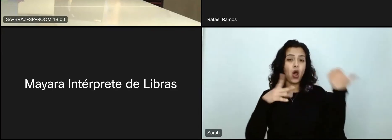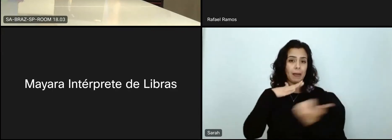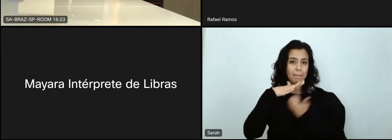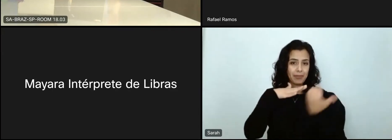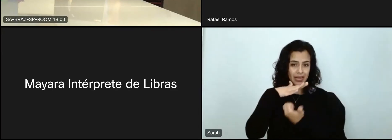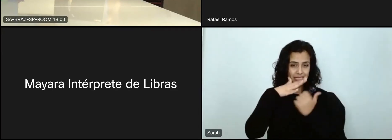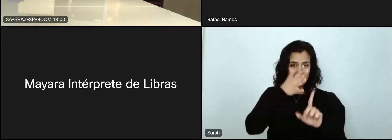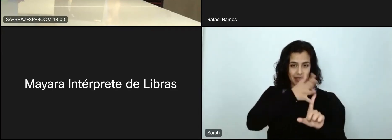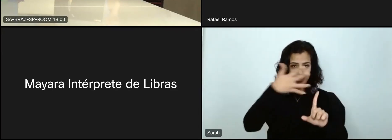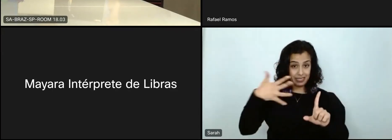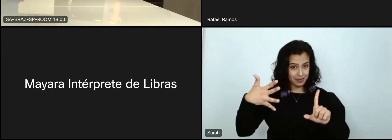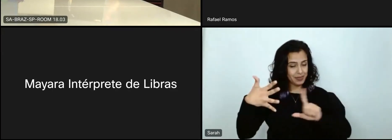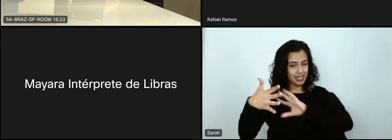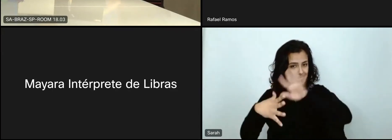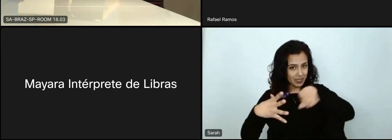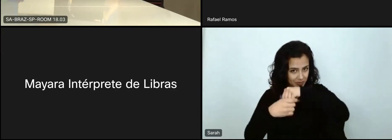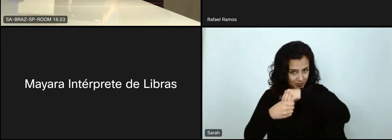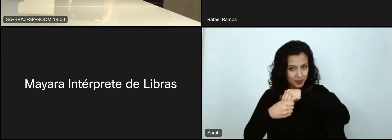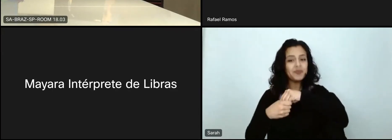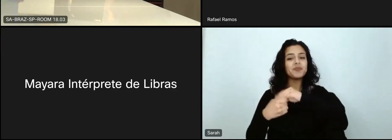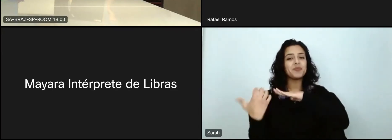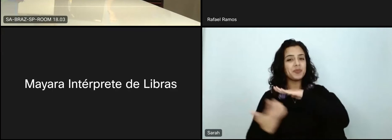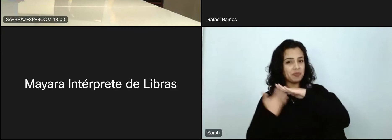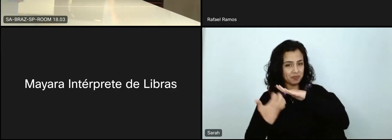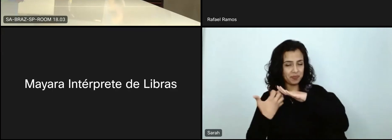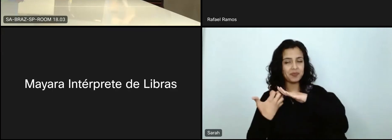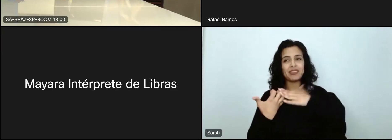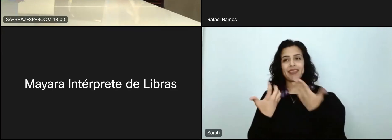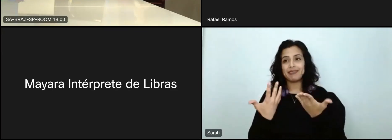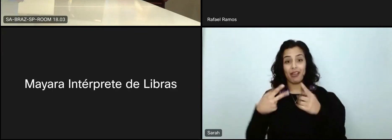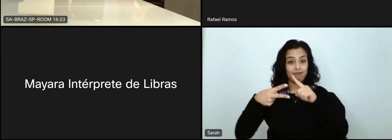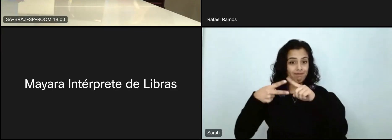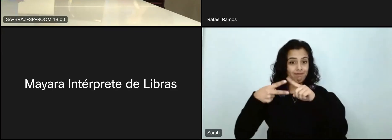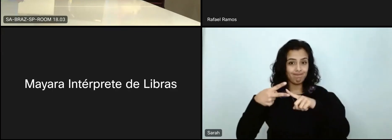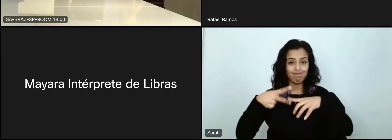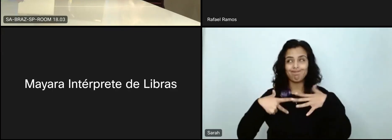comunidade LGBTQIAPN+ trabalharem, o que é